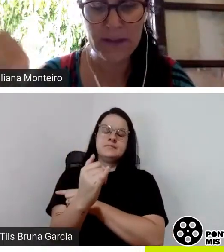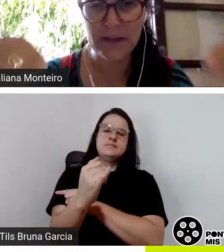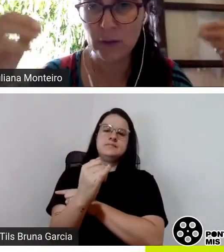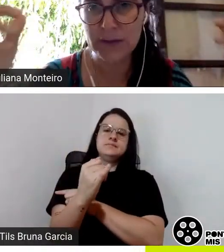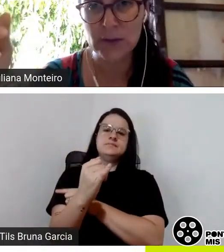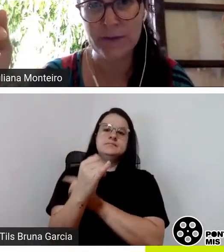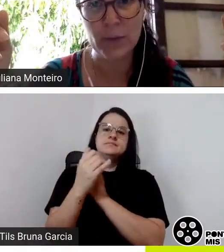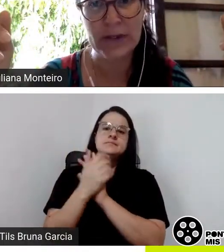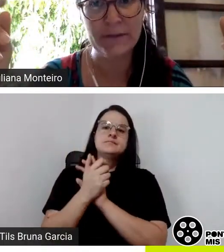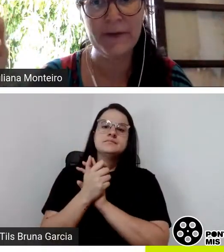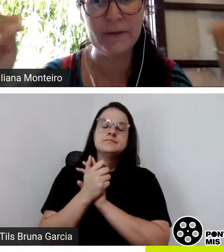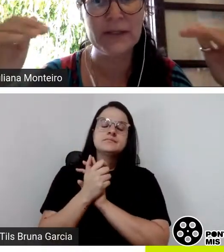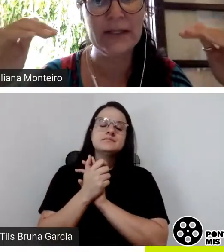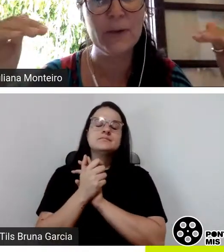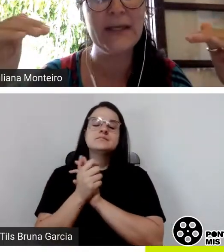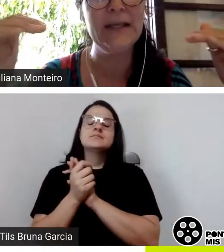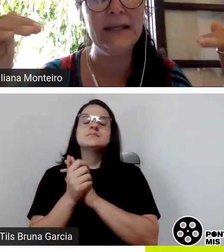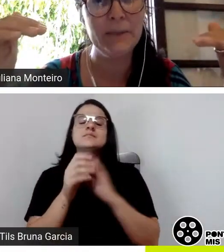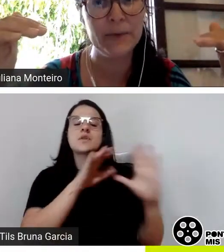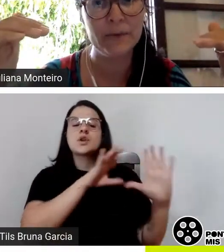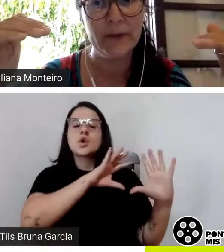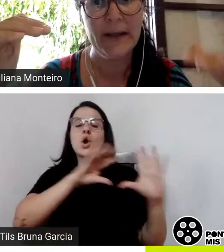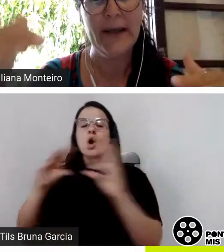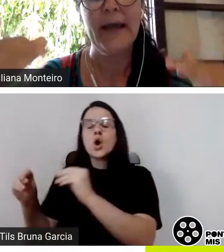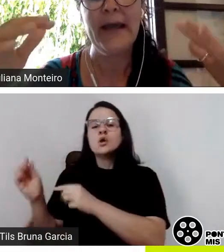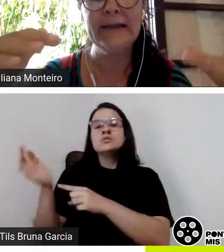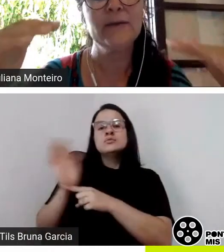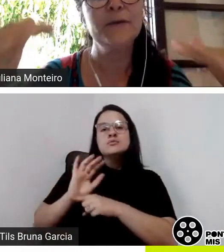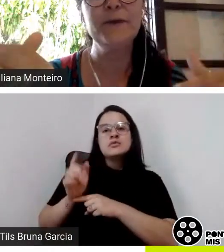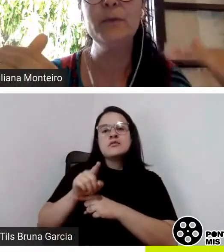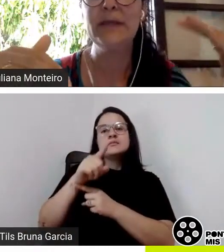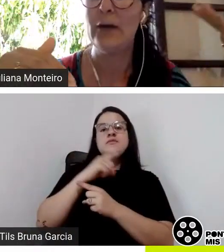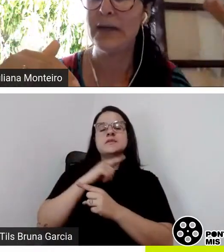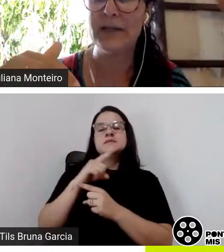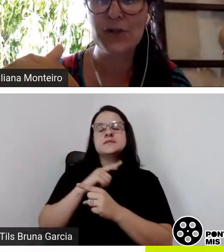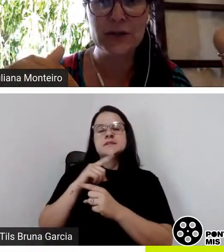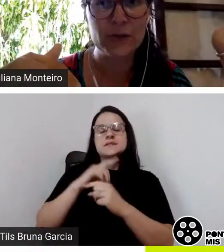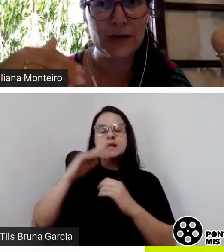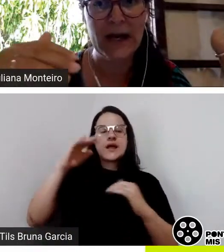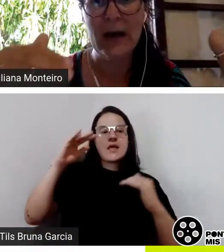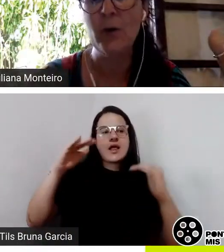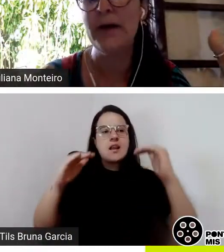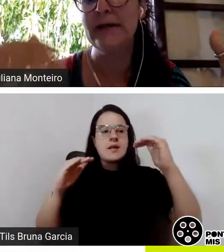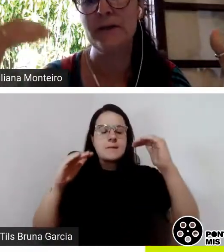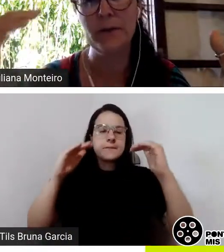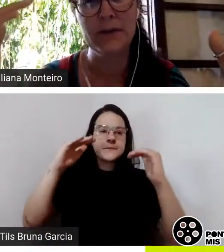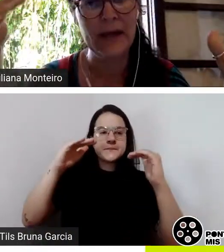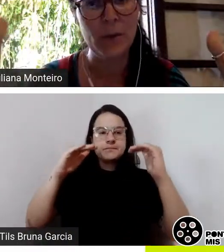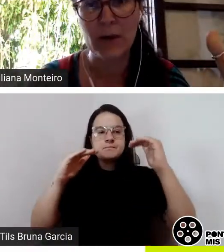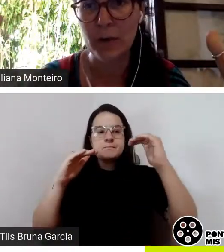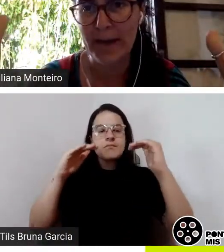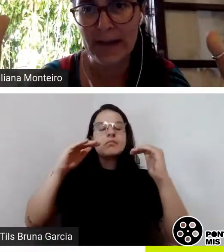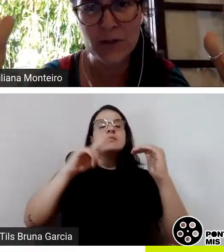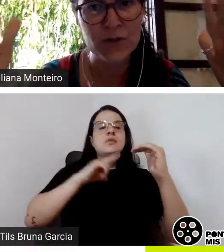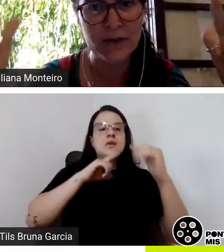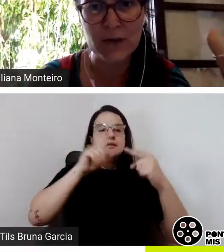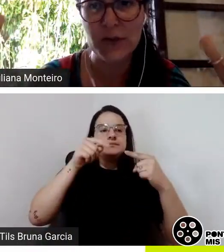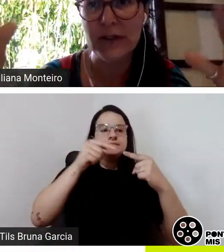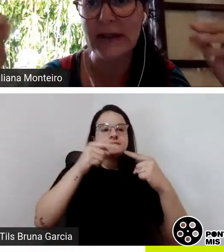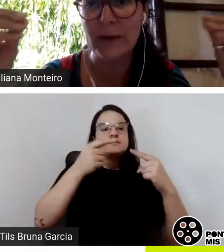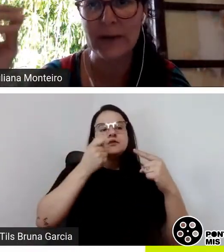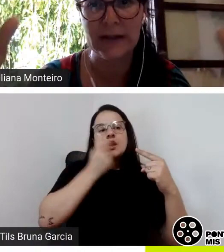nesse filme, em toda a sua filmografia, você cria um equilíbrio entre um filme que é uma crítica social, entre um filme que é uma